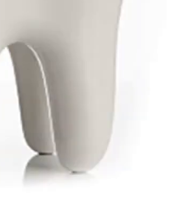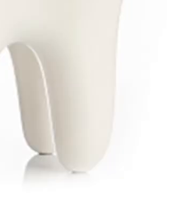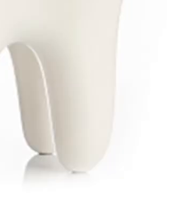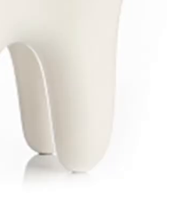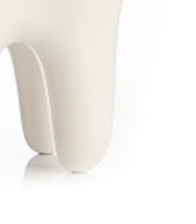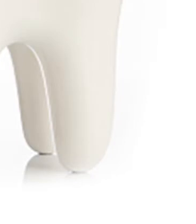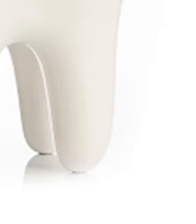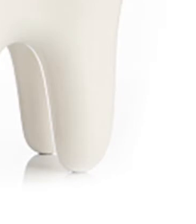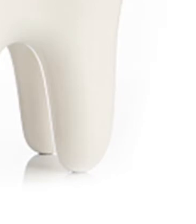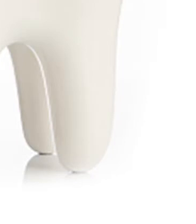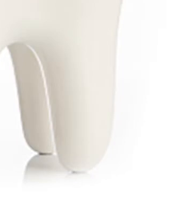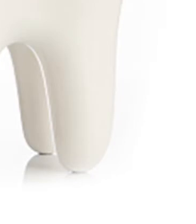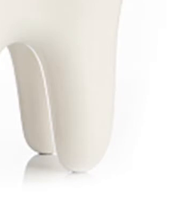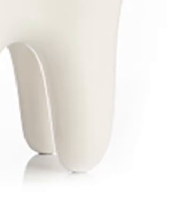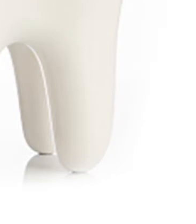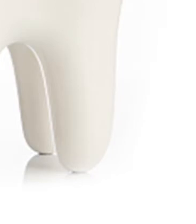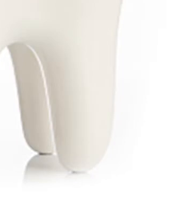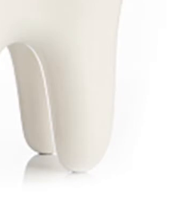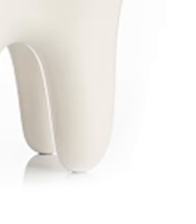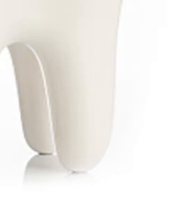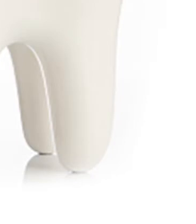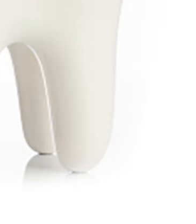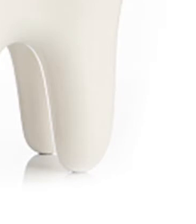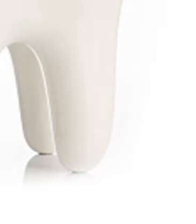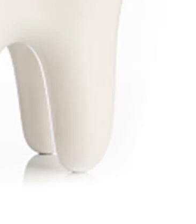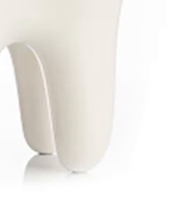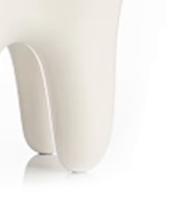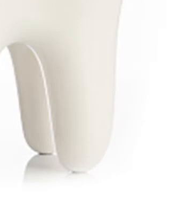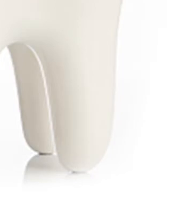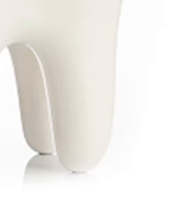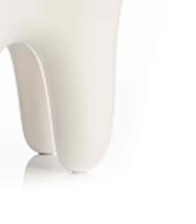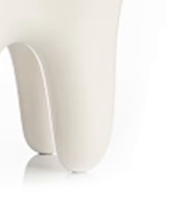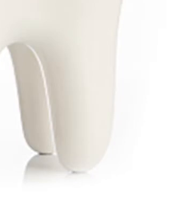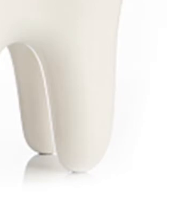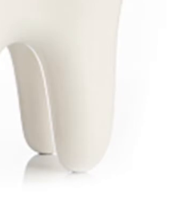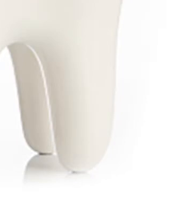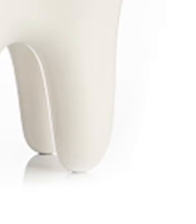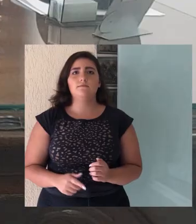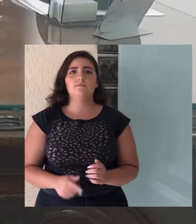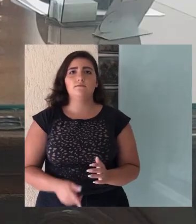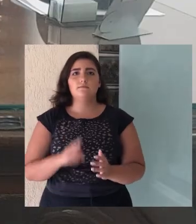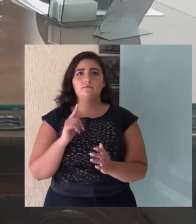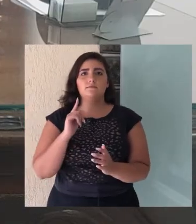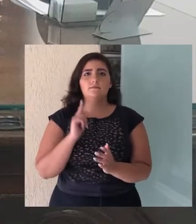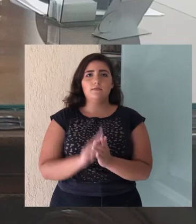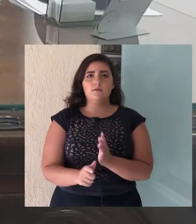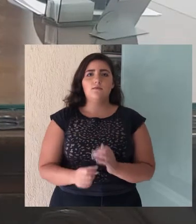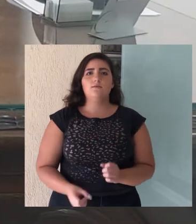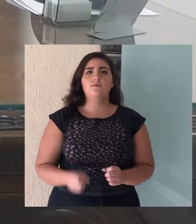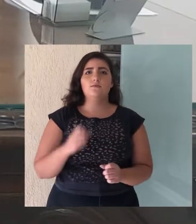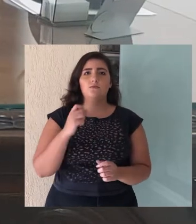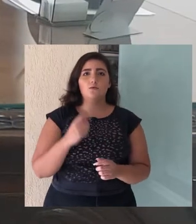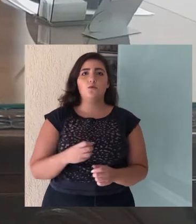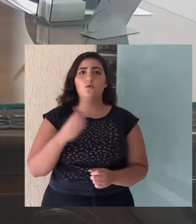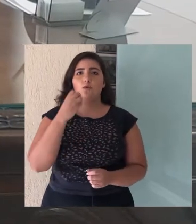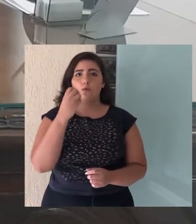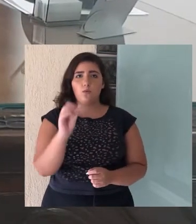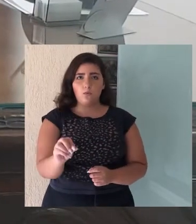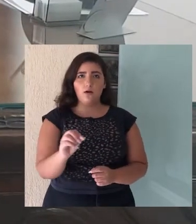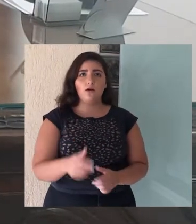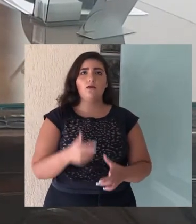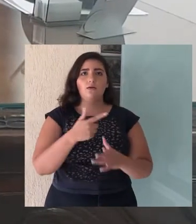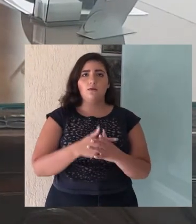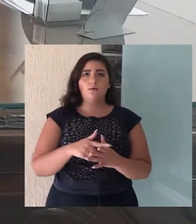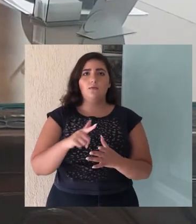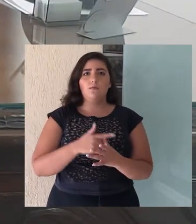Quais os malefícios para uma pessoa que não faz uma higienização bucal correta? Nós temos outro questionamento aqui, que